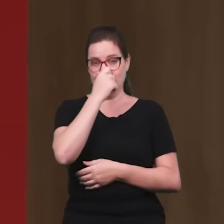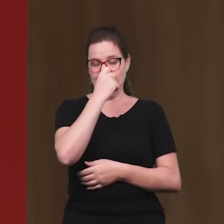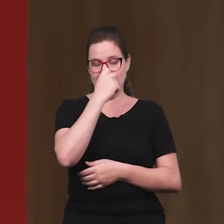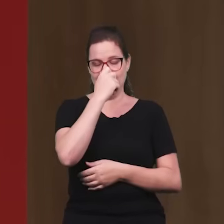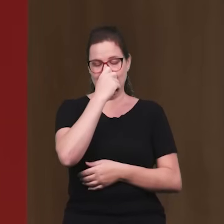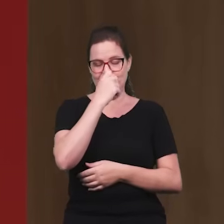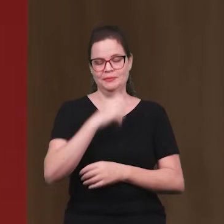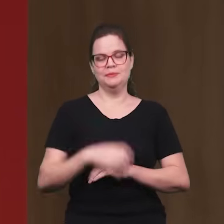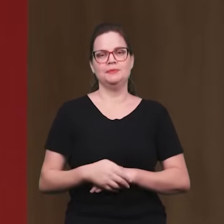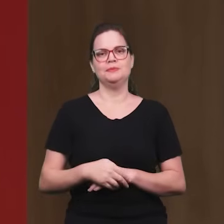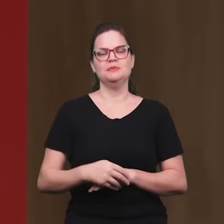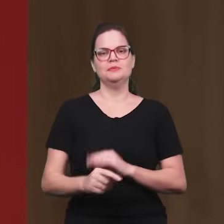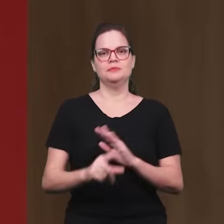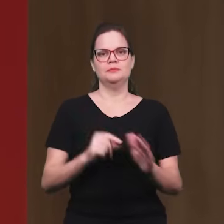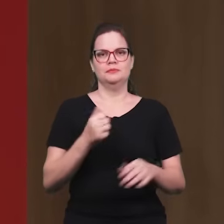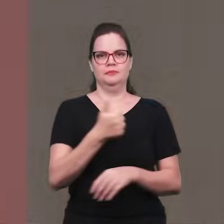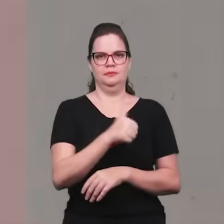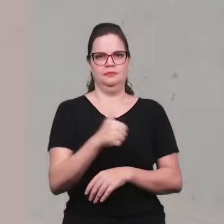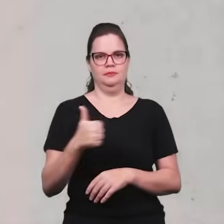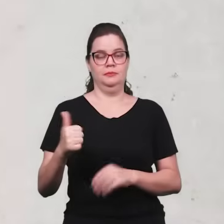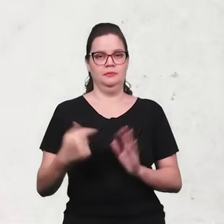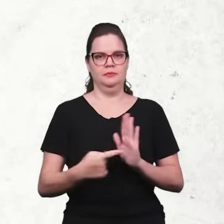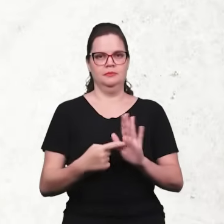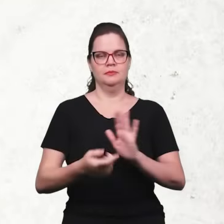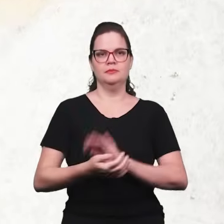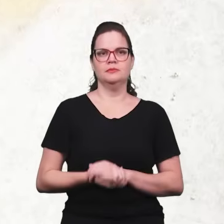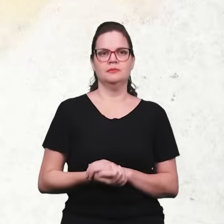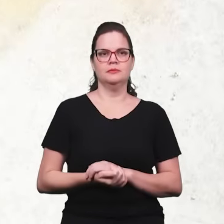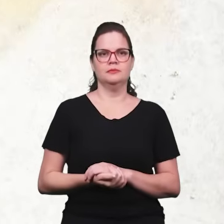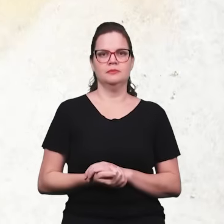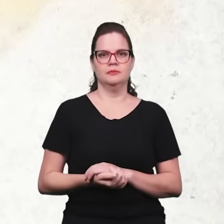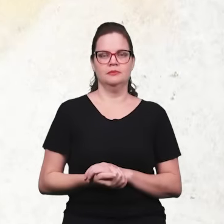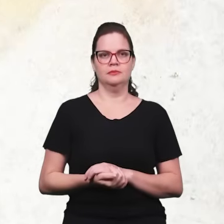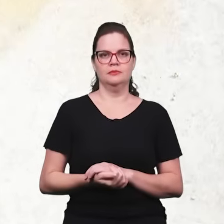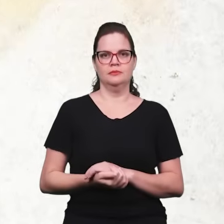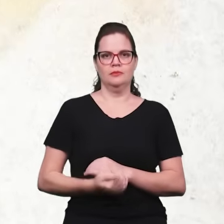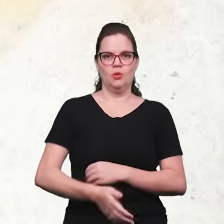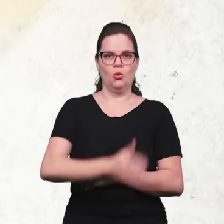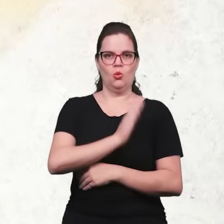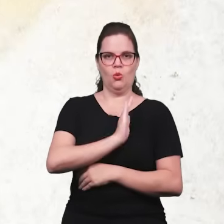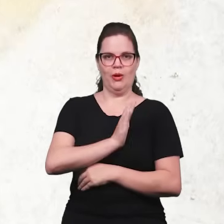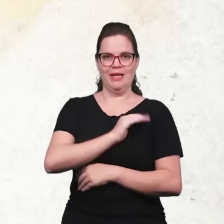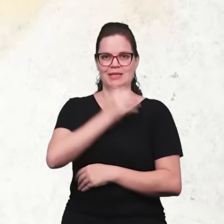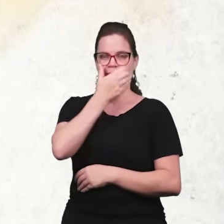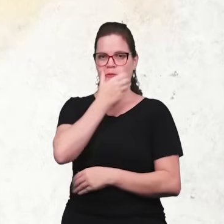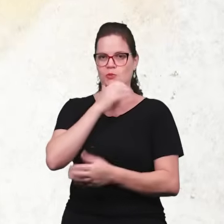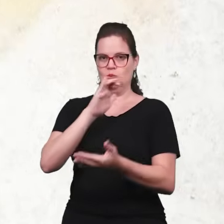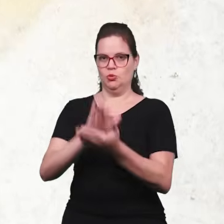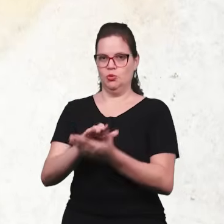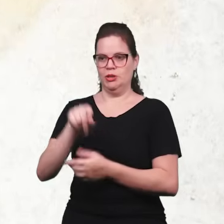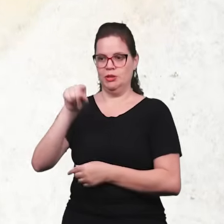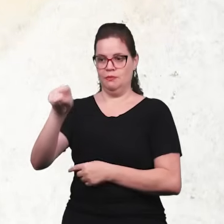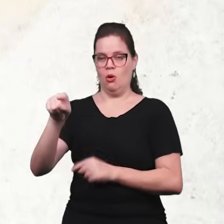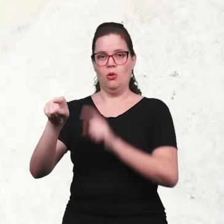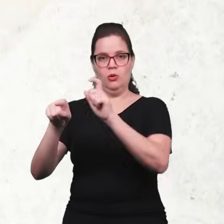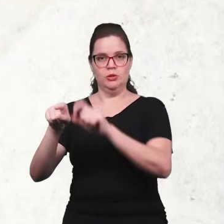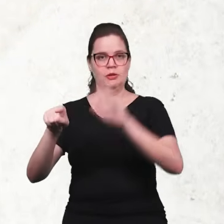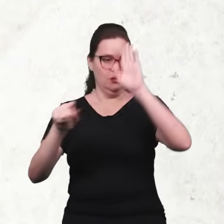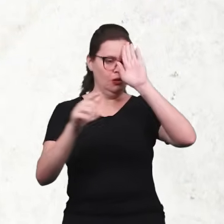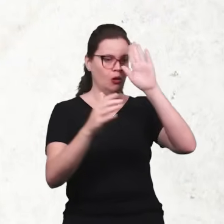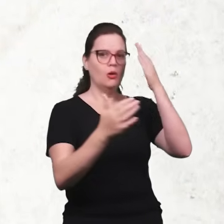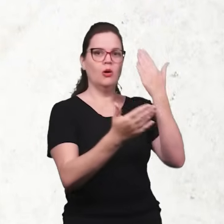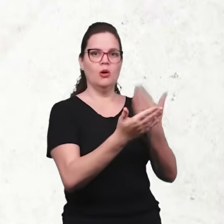versículo 11 fala assim: o coração do seu marido está nela